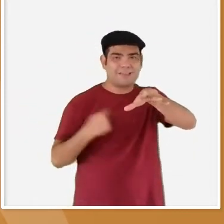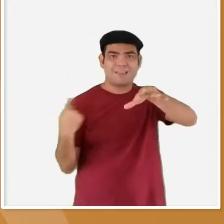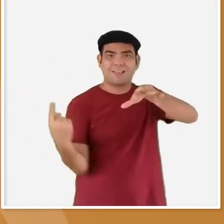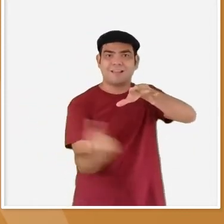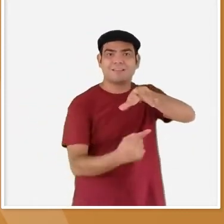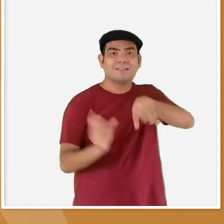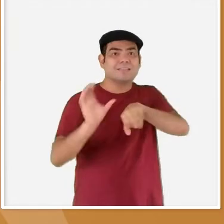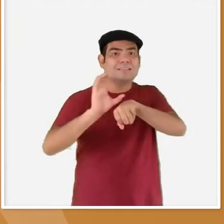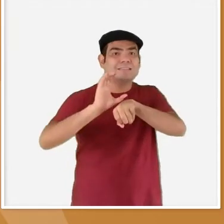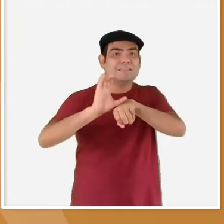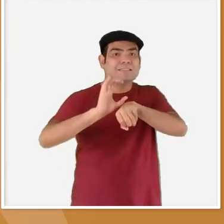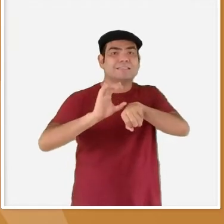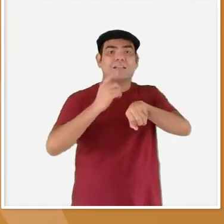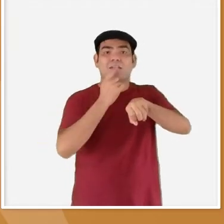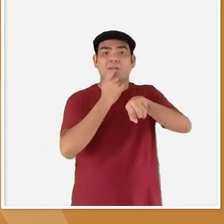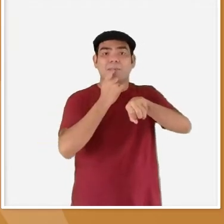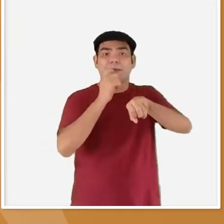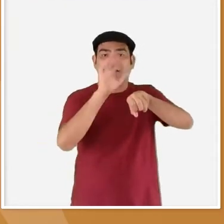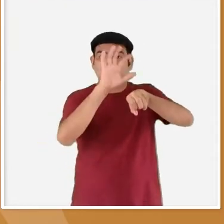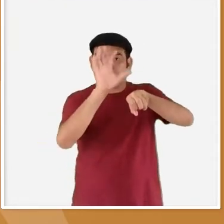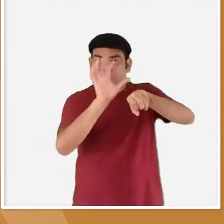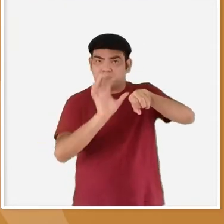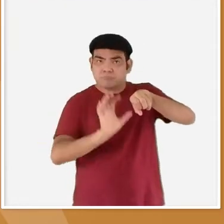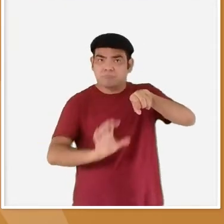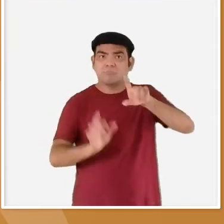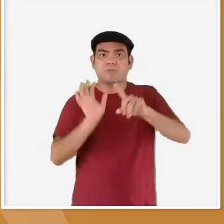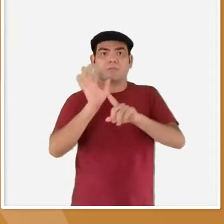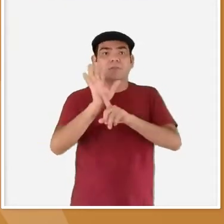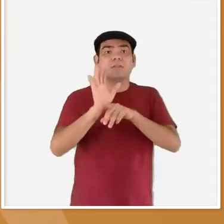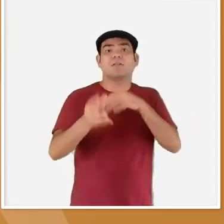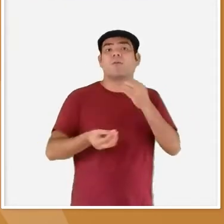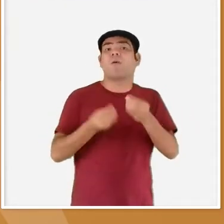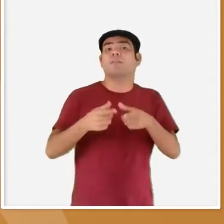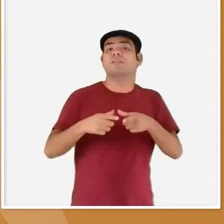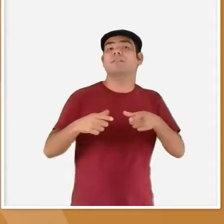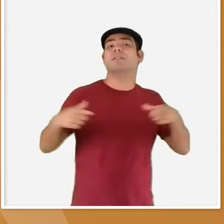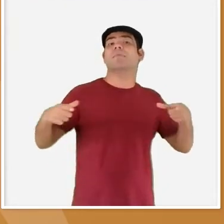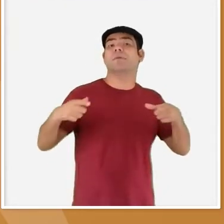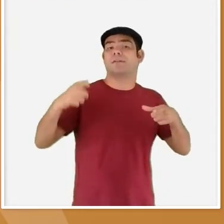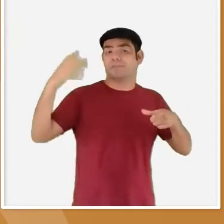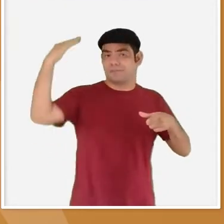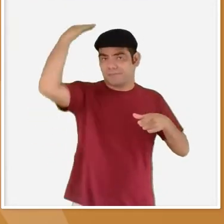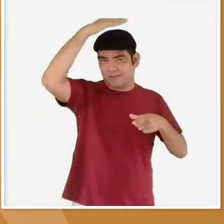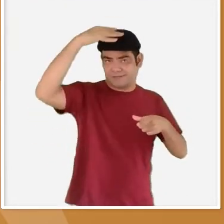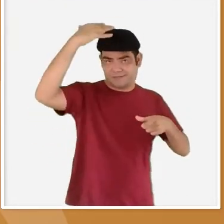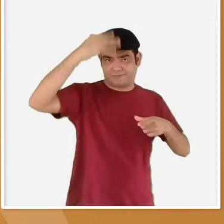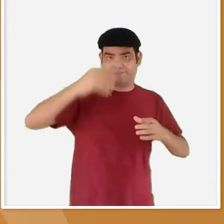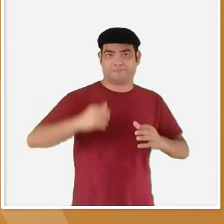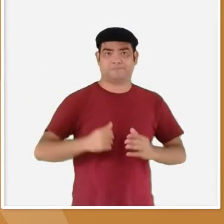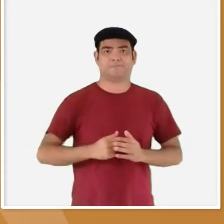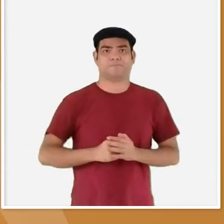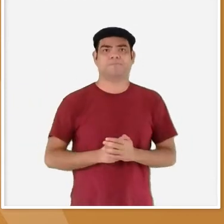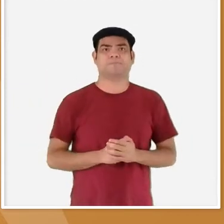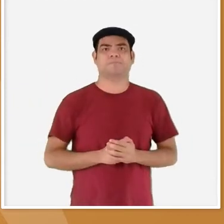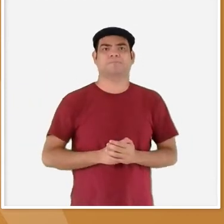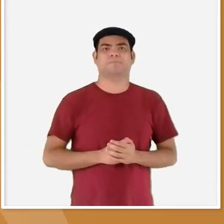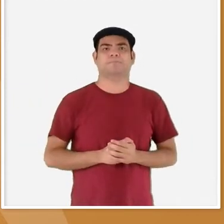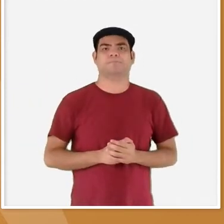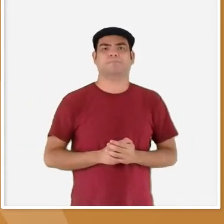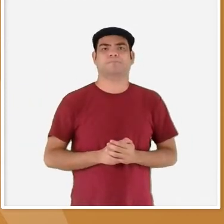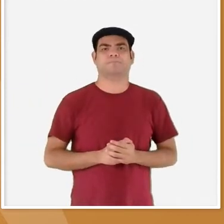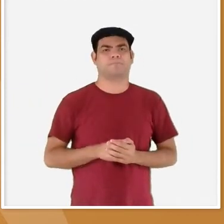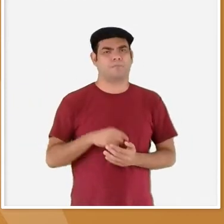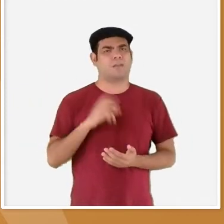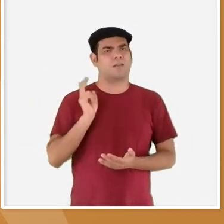destacando o tamanho do estado mexicano, tá bom? Ainda continuando sobre a localização, bora